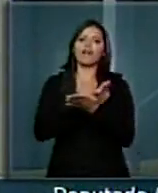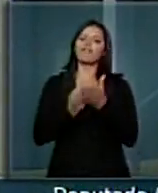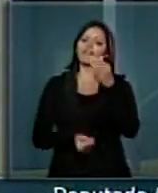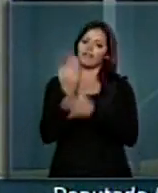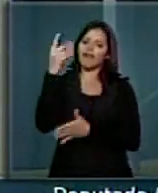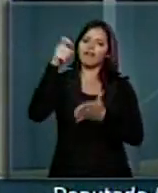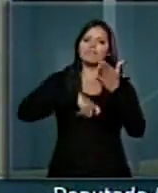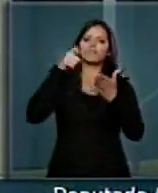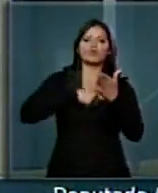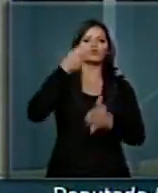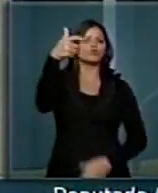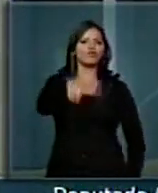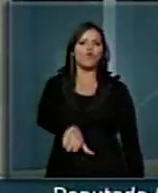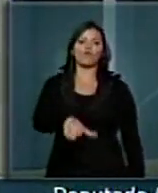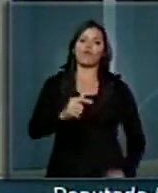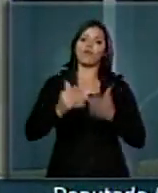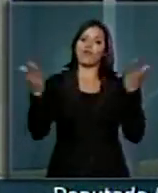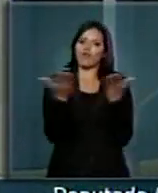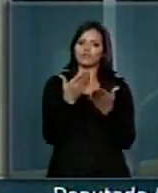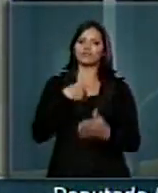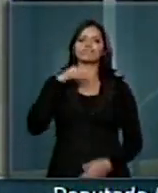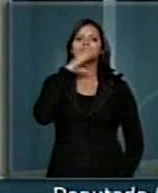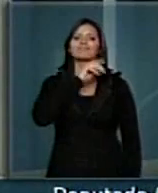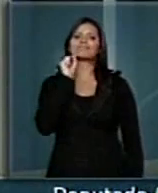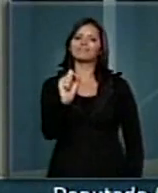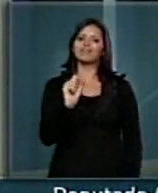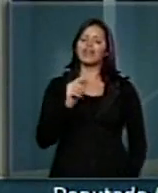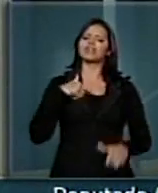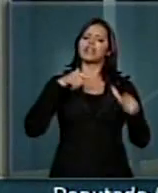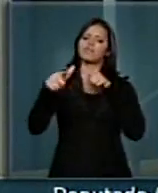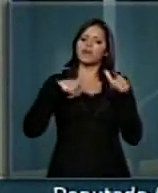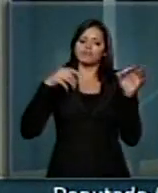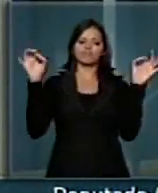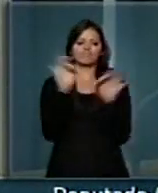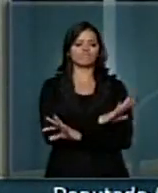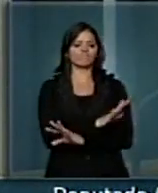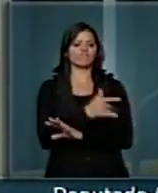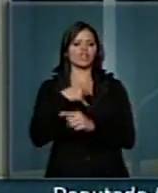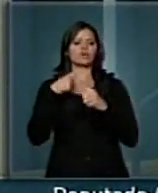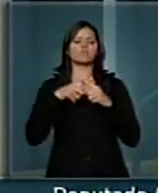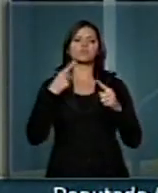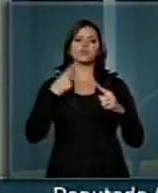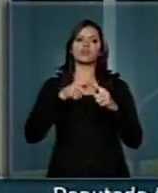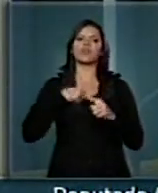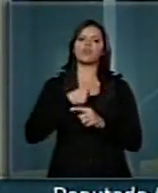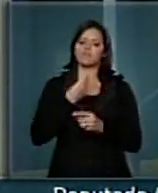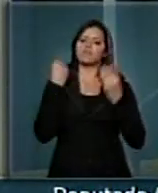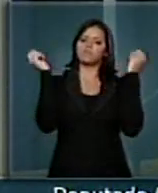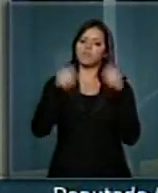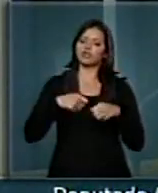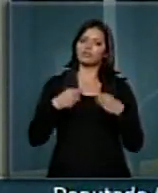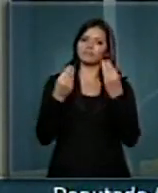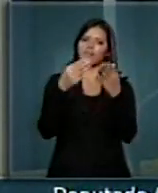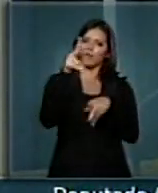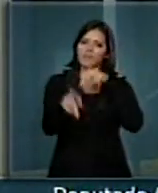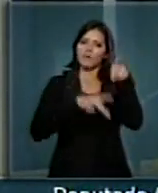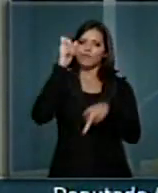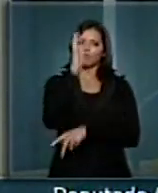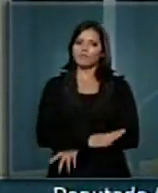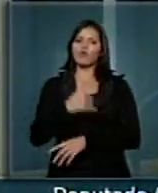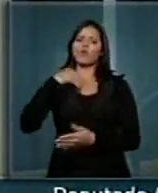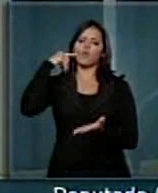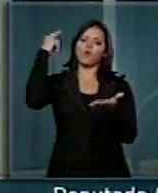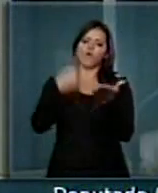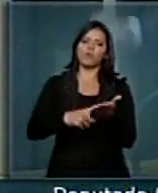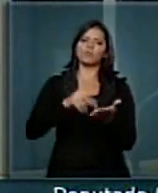recriação de imposto. Hoje eu considero que o meu trabalho está completo, porque posso entregar ao povo brasileiro o